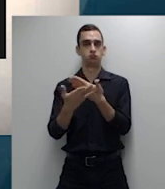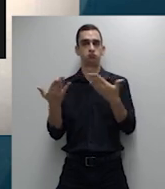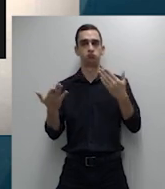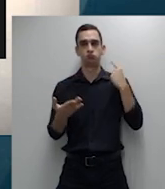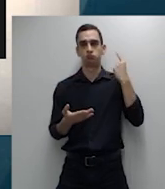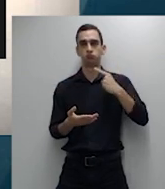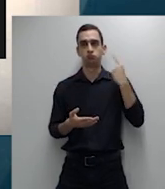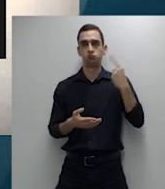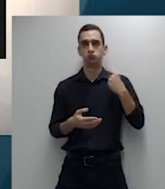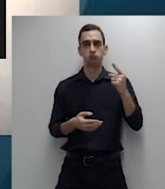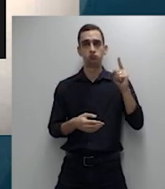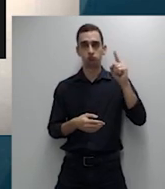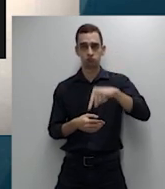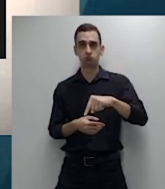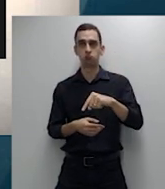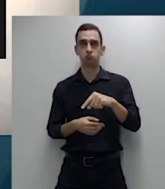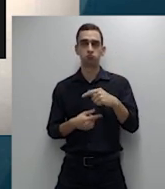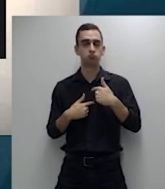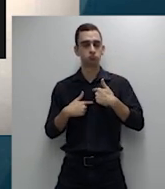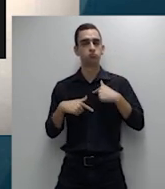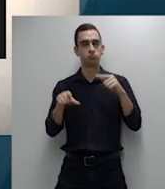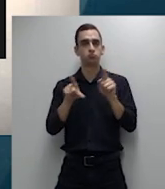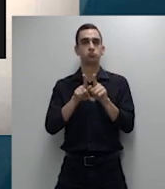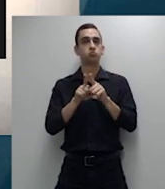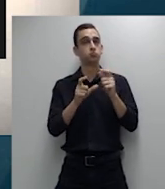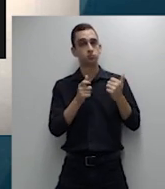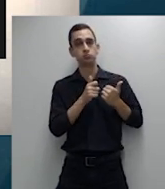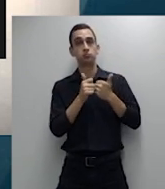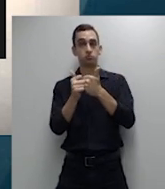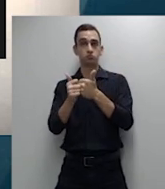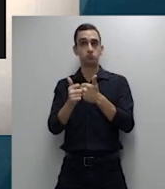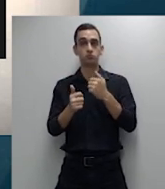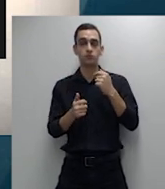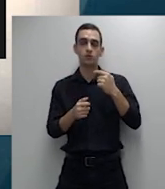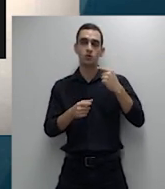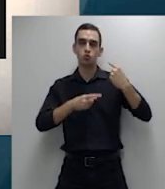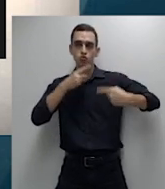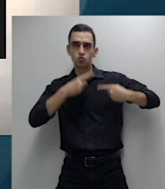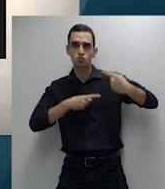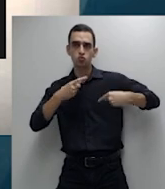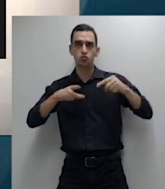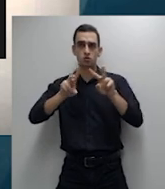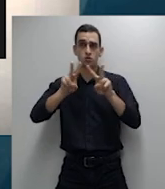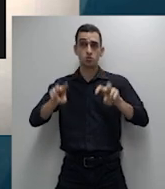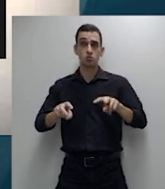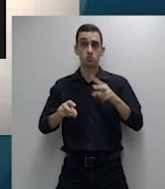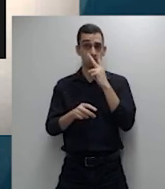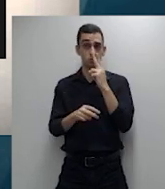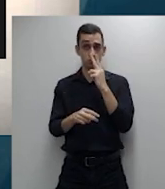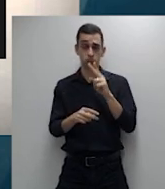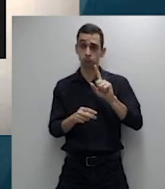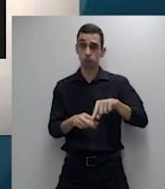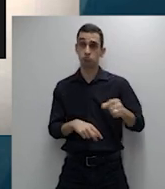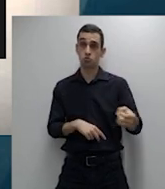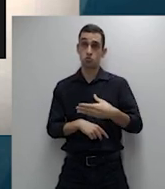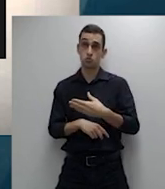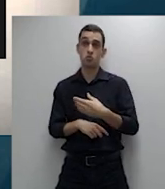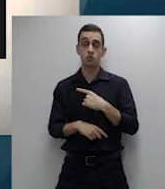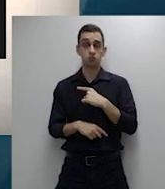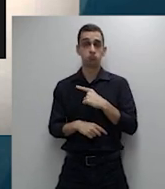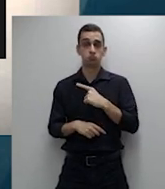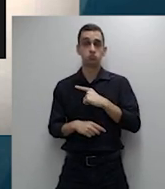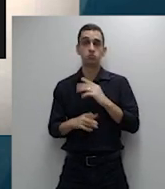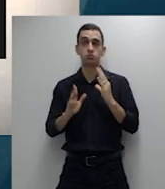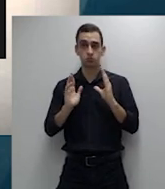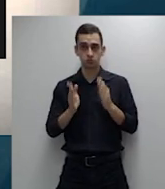representam a parte contrária ou acompanhe nessa discussão a discussão relativamente nova uma discussão de